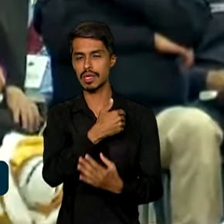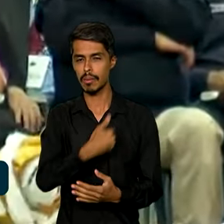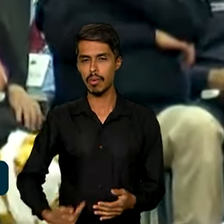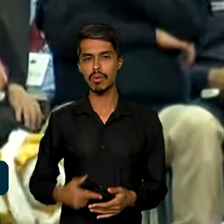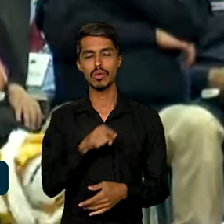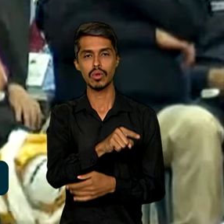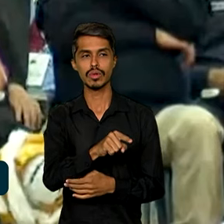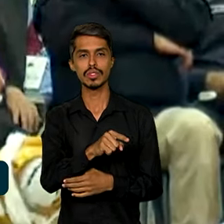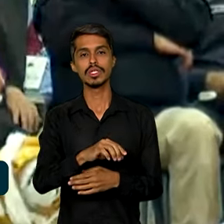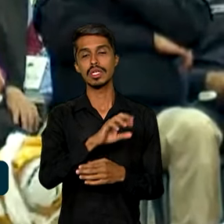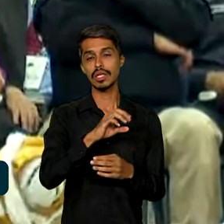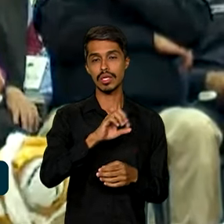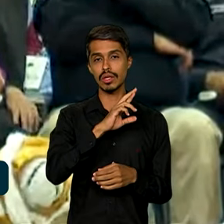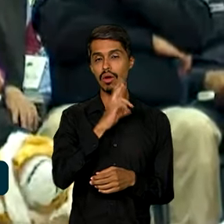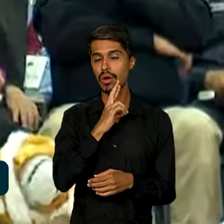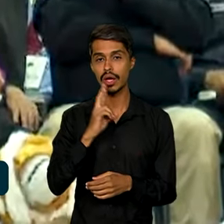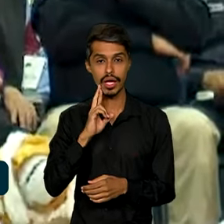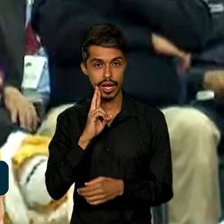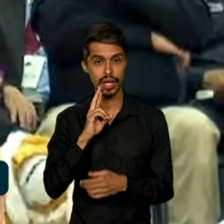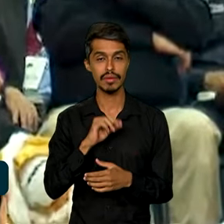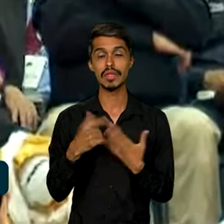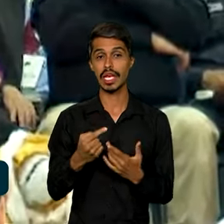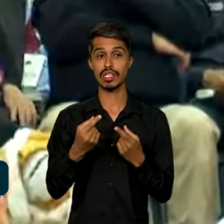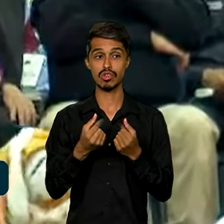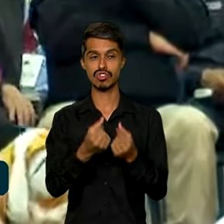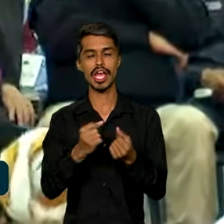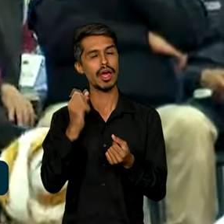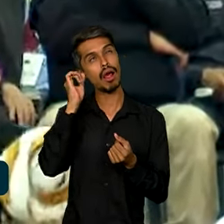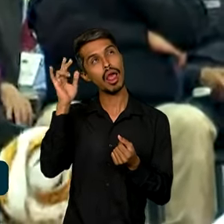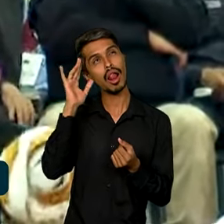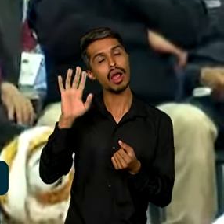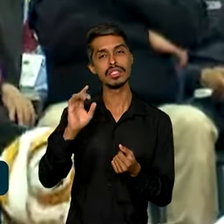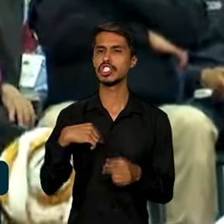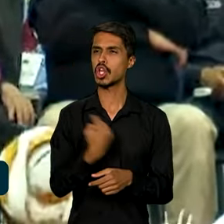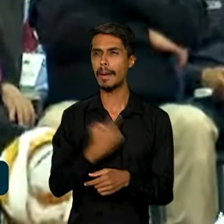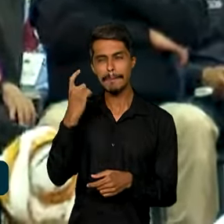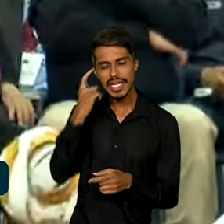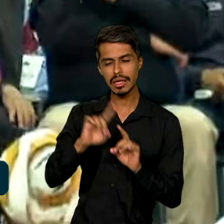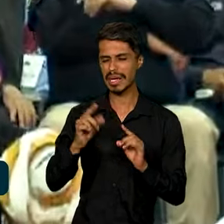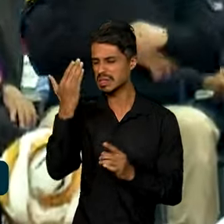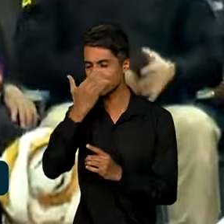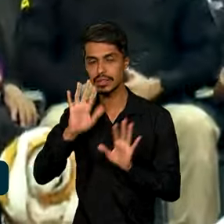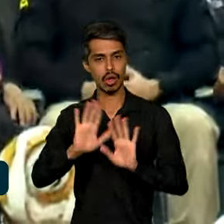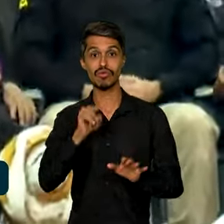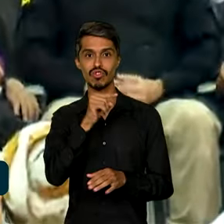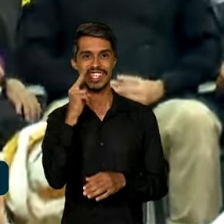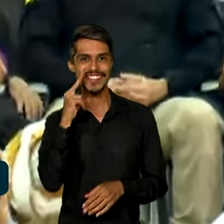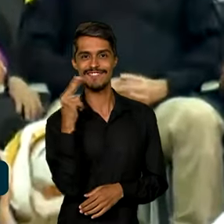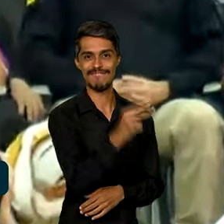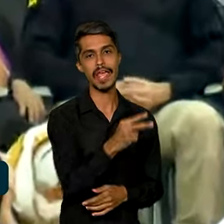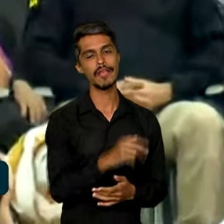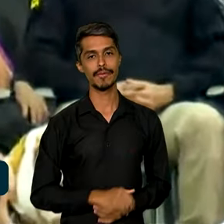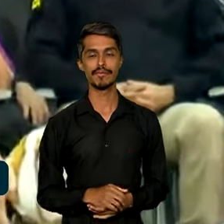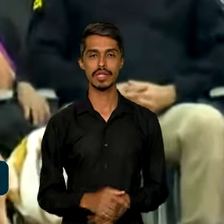e em Roraima. Esse não é um dinheiro mental, aquele que a gente pensa, mas não vê. Esse vocês estão vendo.